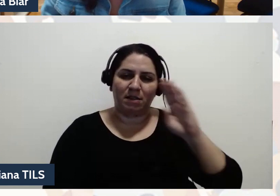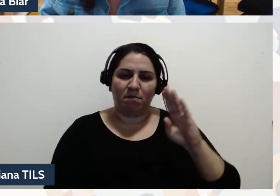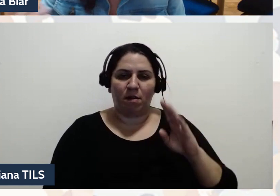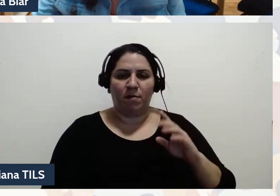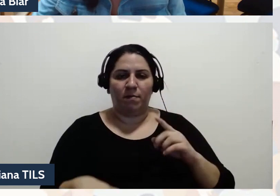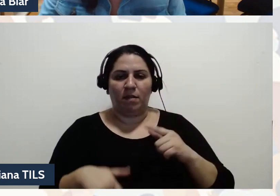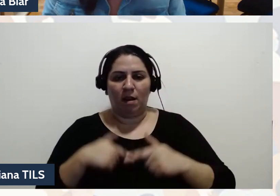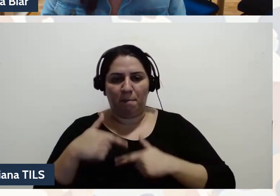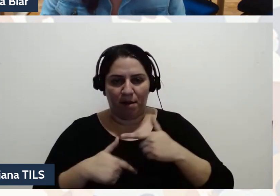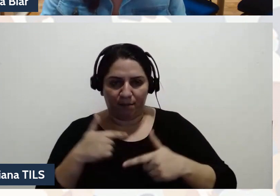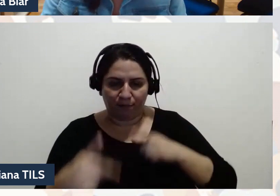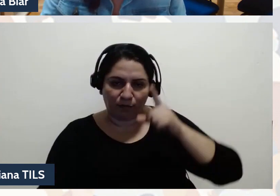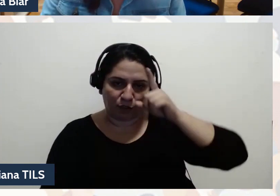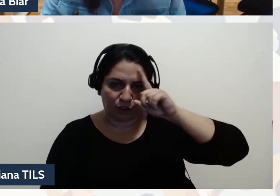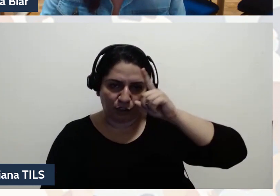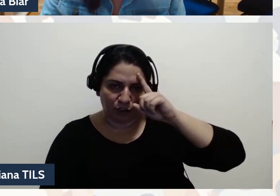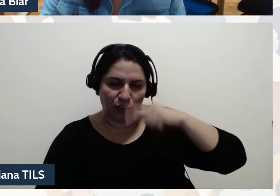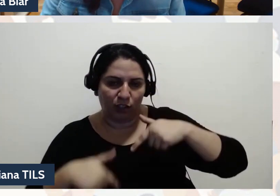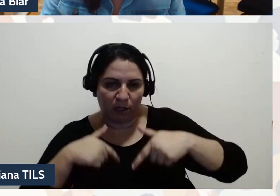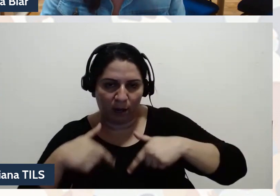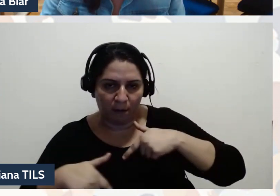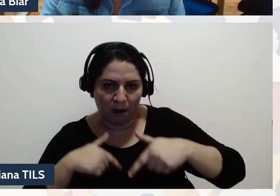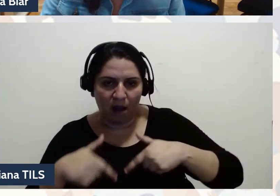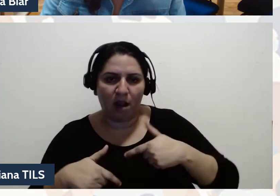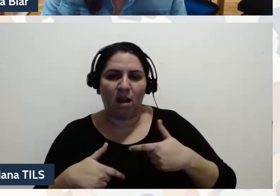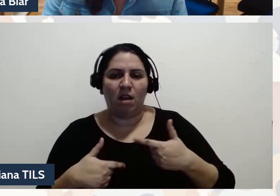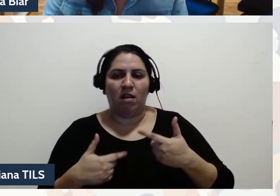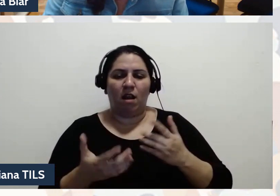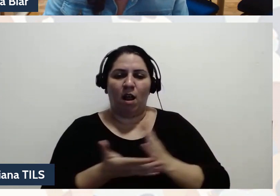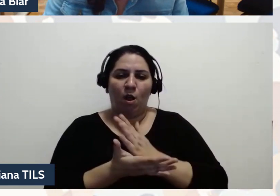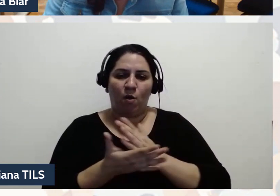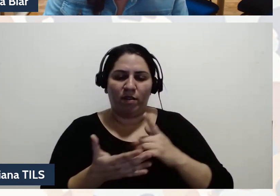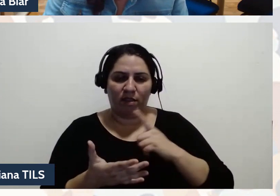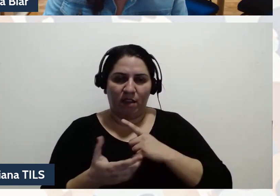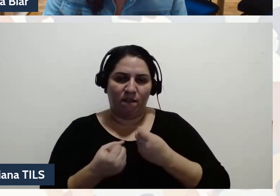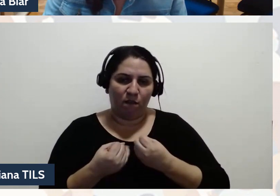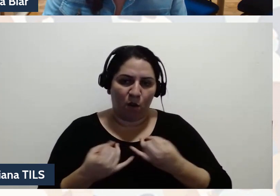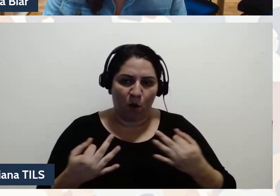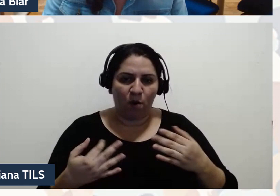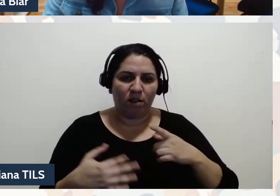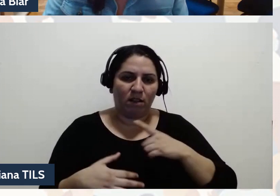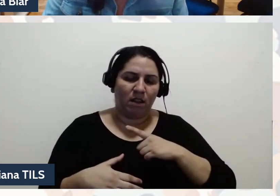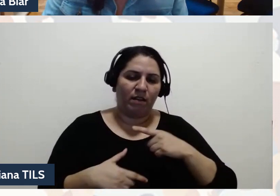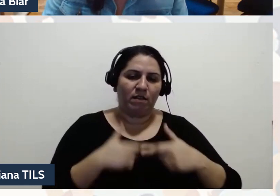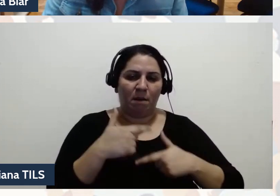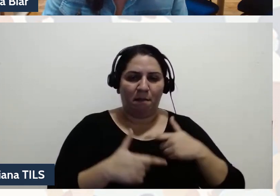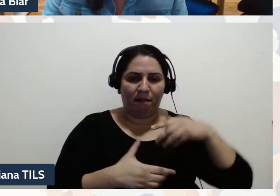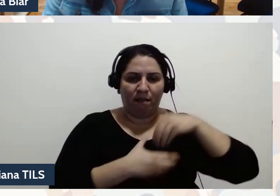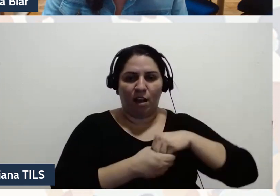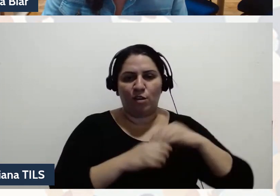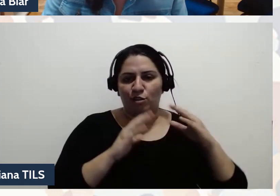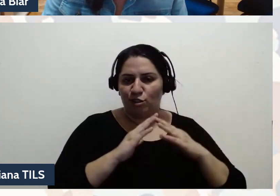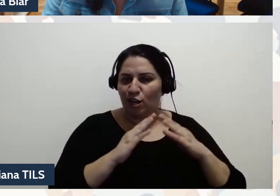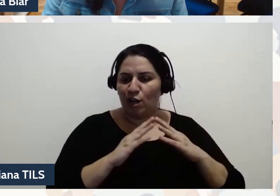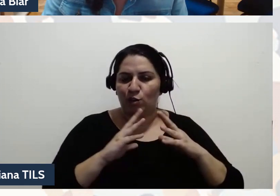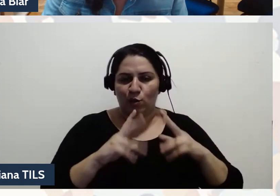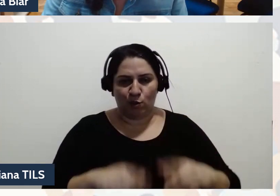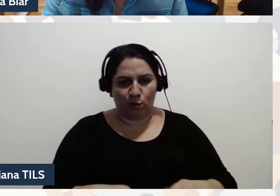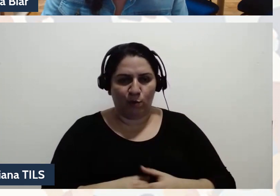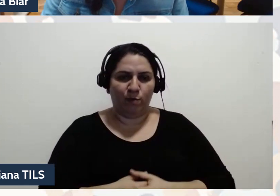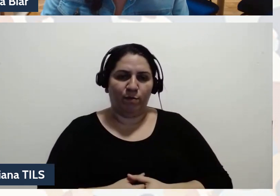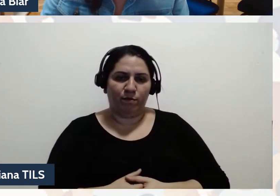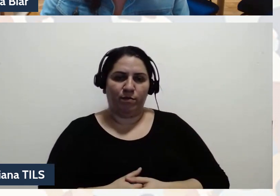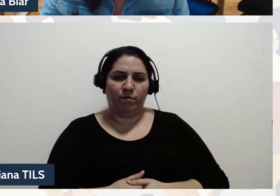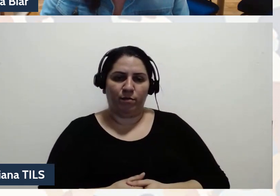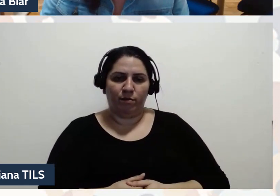à rotina de trabalho, né, da parte de quem teve que sair, quanto em relação à rotina doméstica, né, da parte de quem ficou.